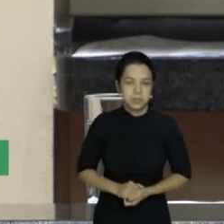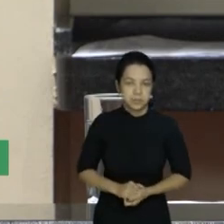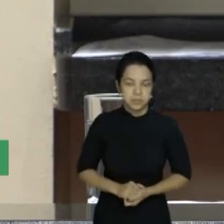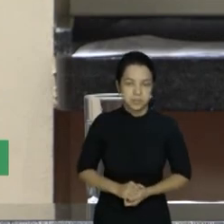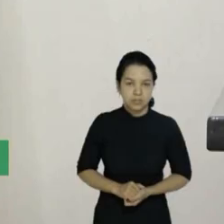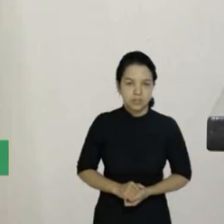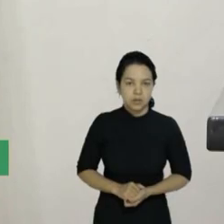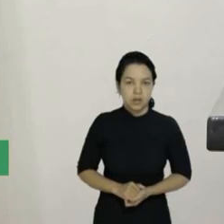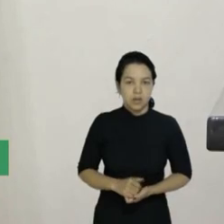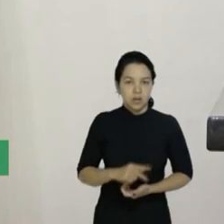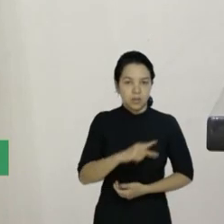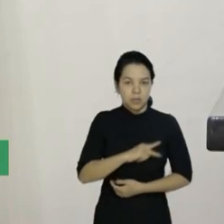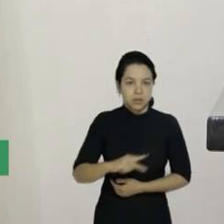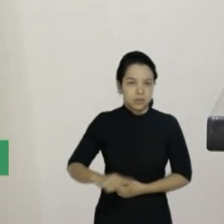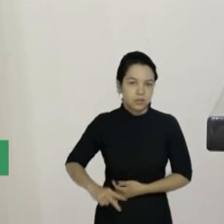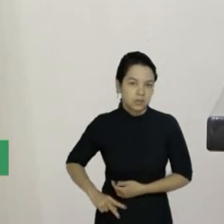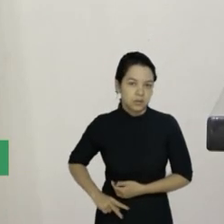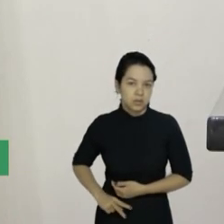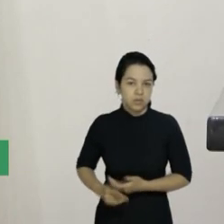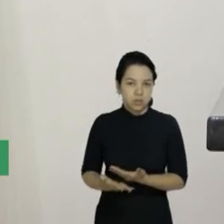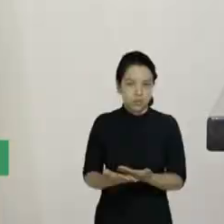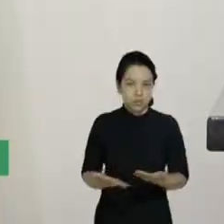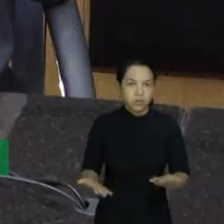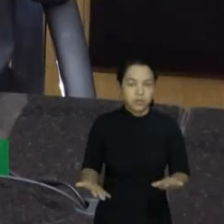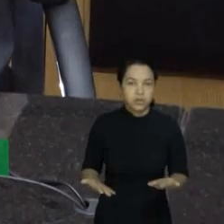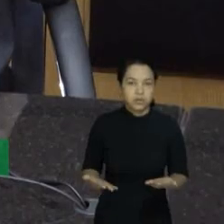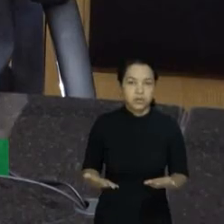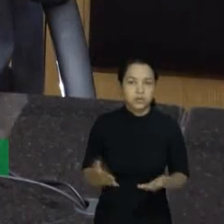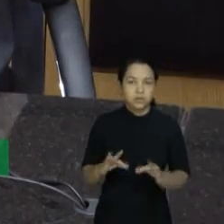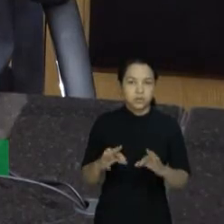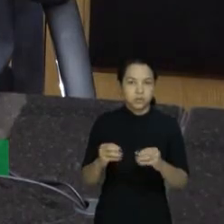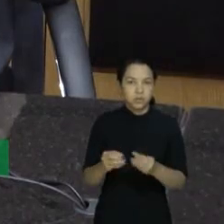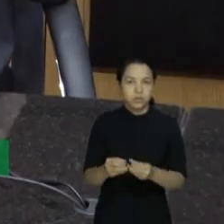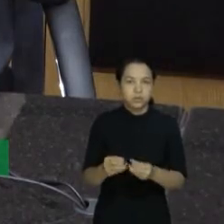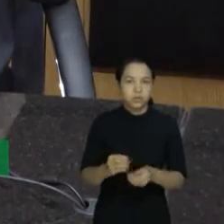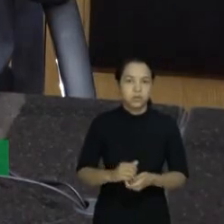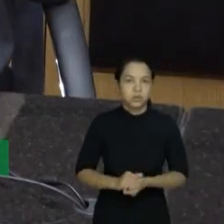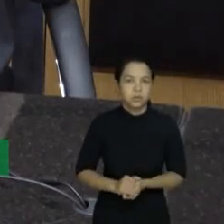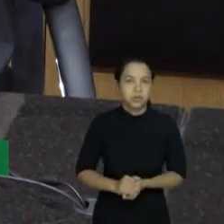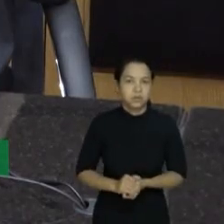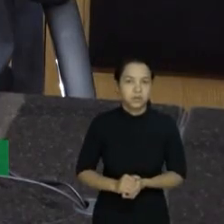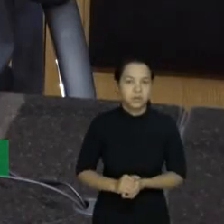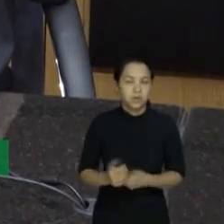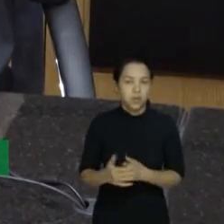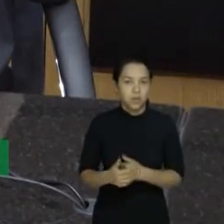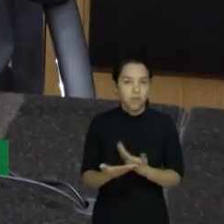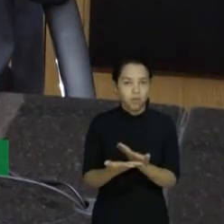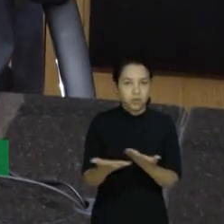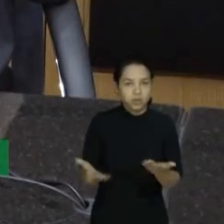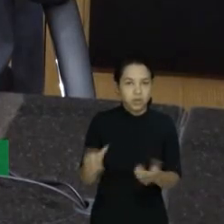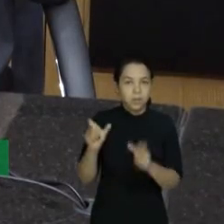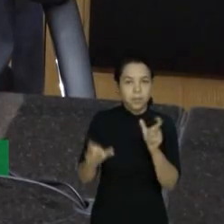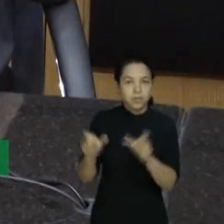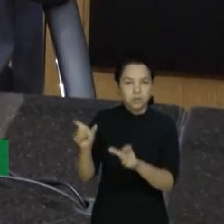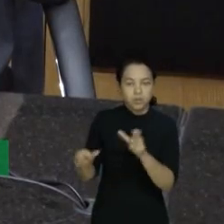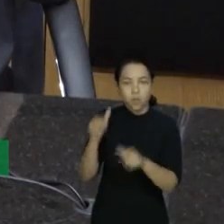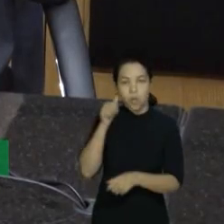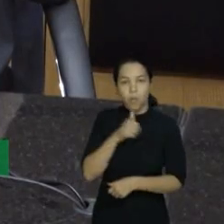Senhor presidente, senhoras e senhores, queridas corretoras e corretores,